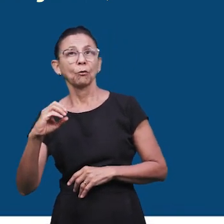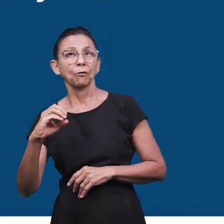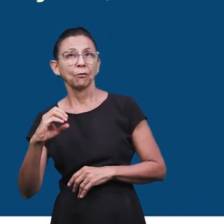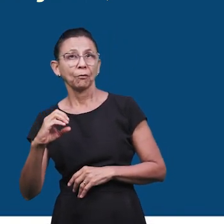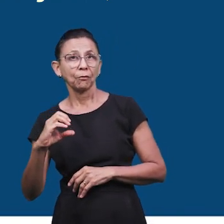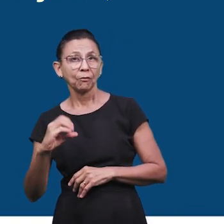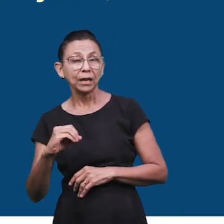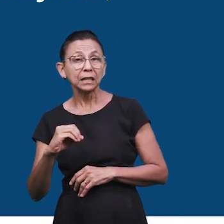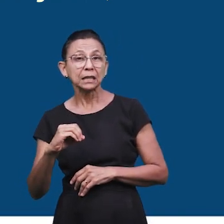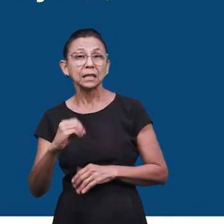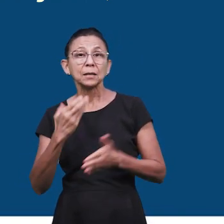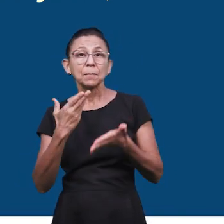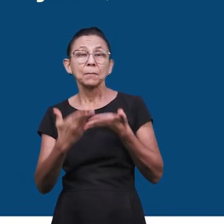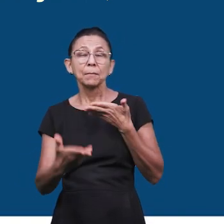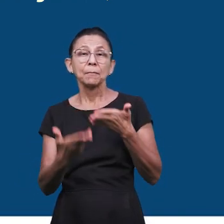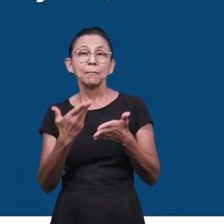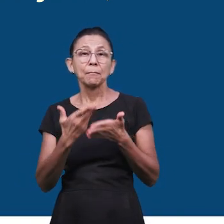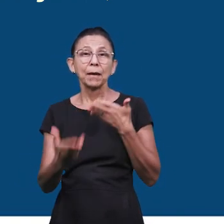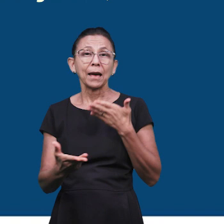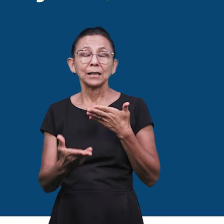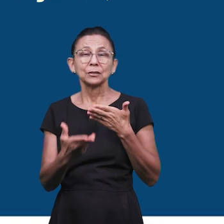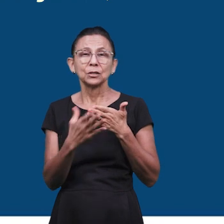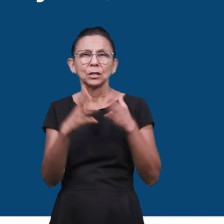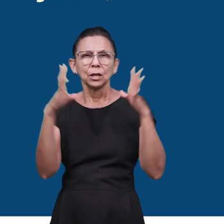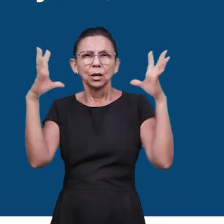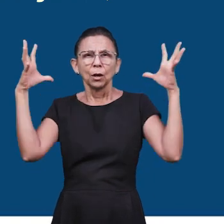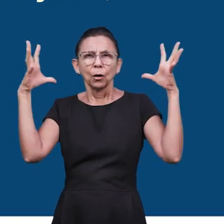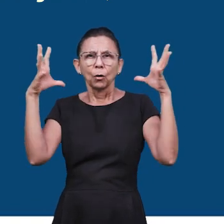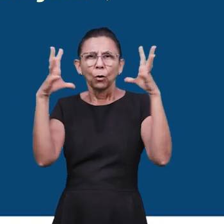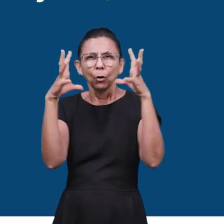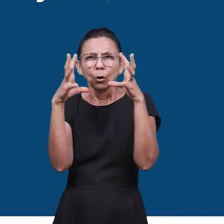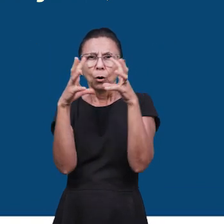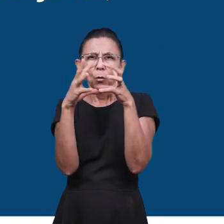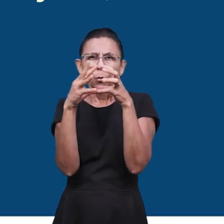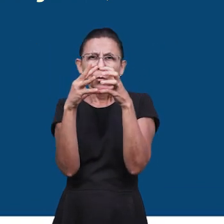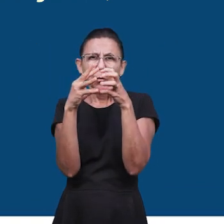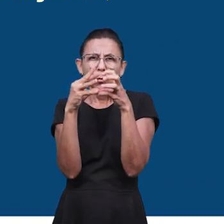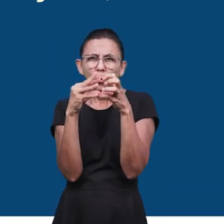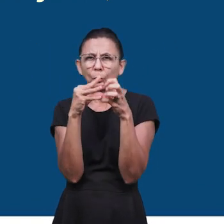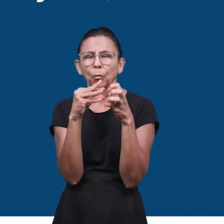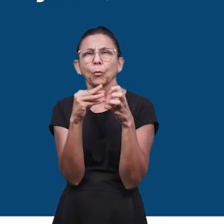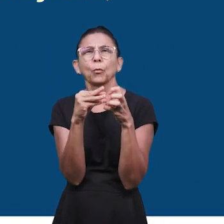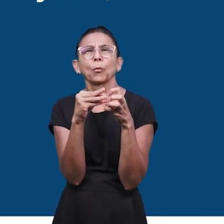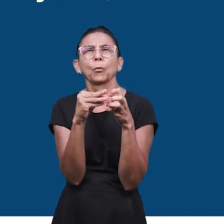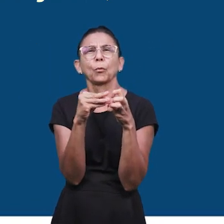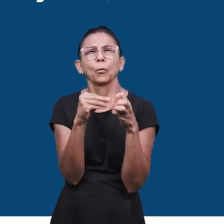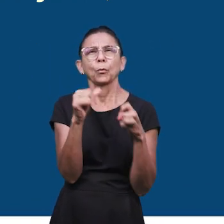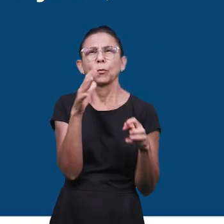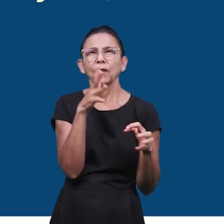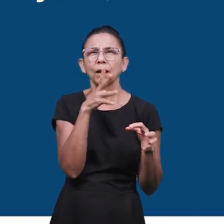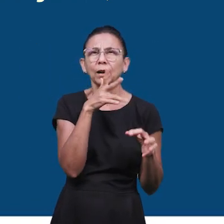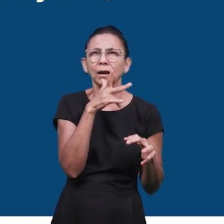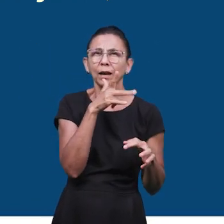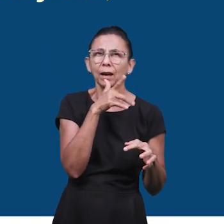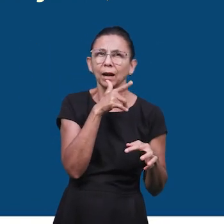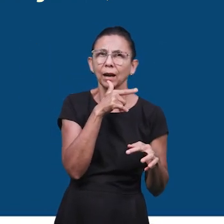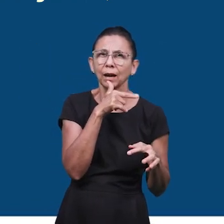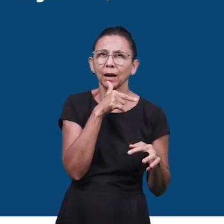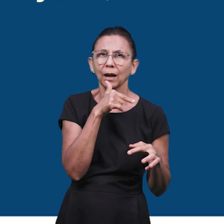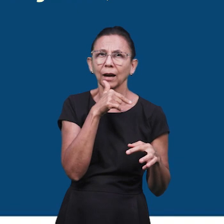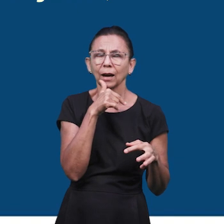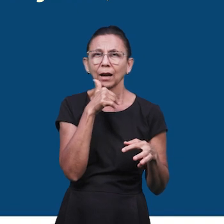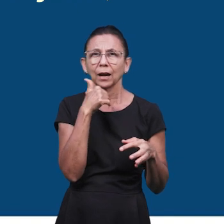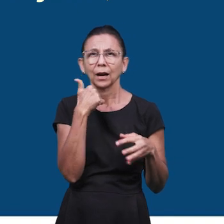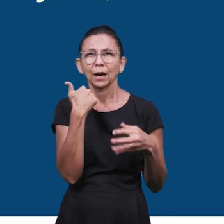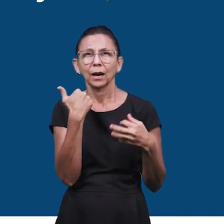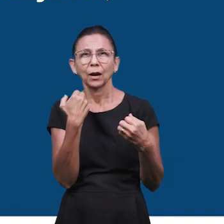até 80% do peso. Com o envelhecimento também ocorre um processo lento e gradativo de deteriorização